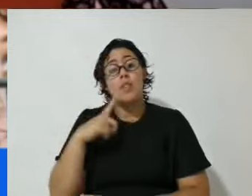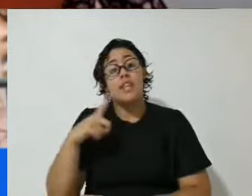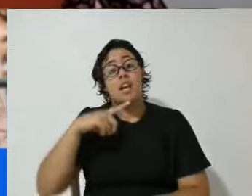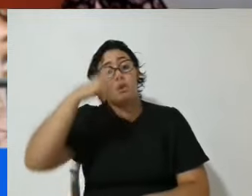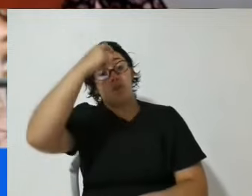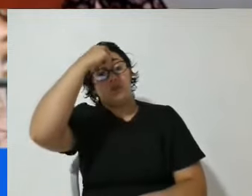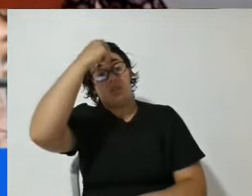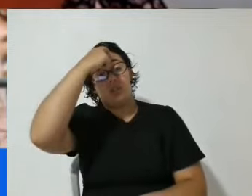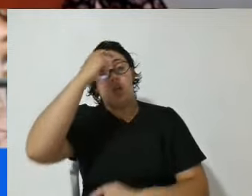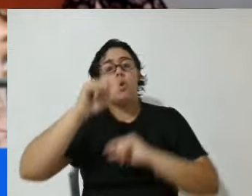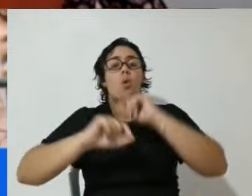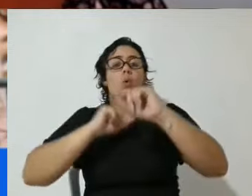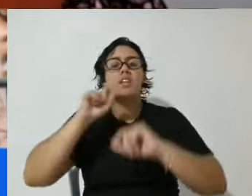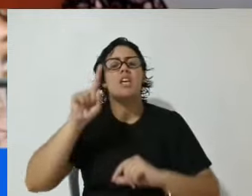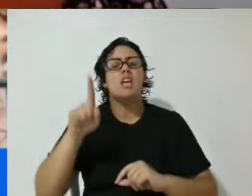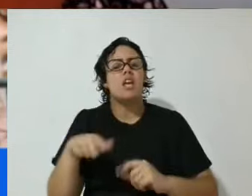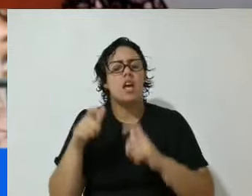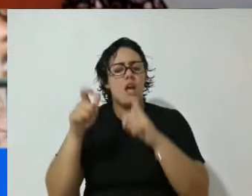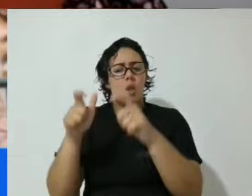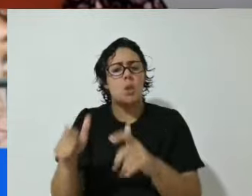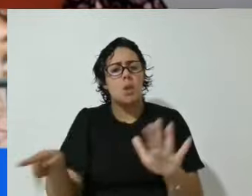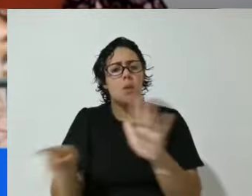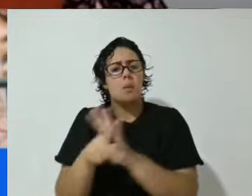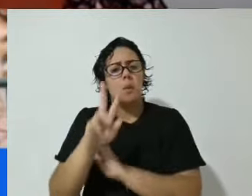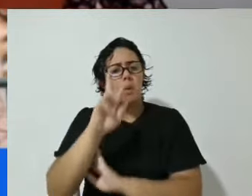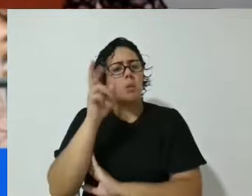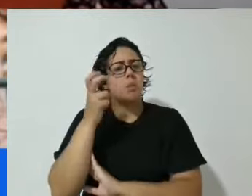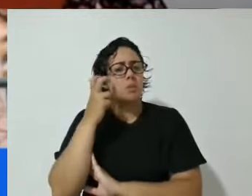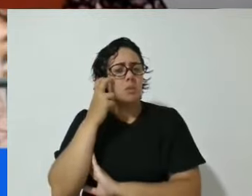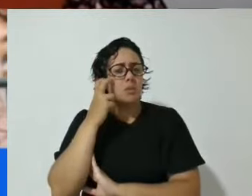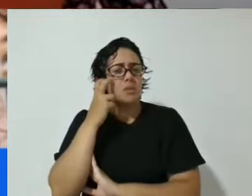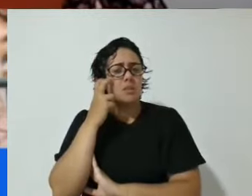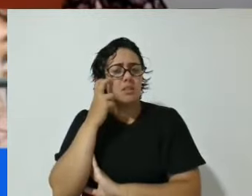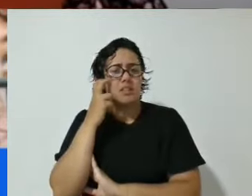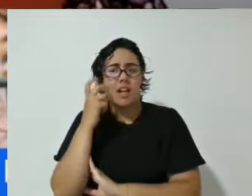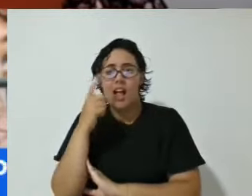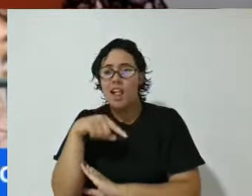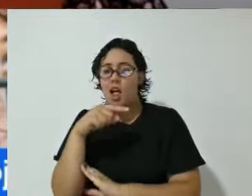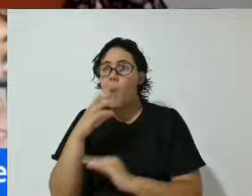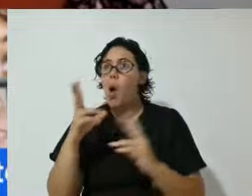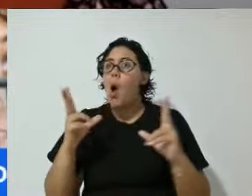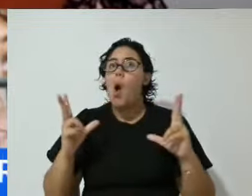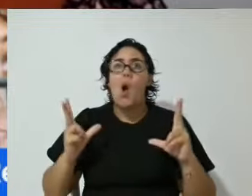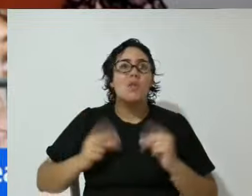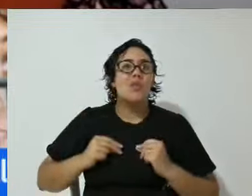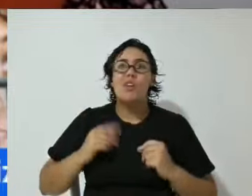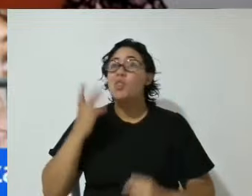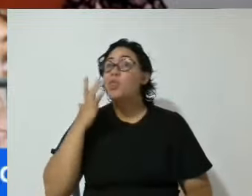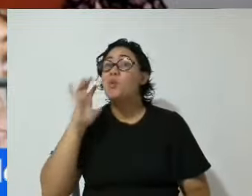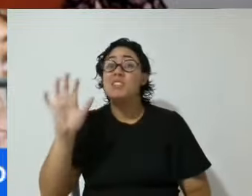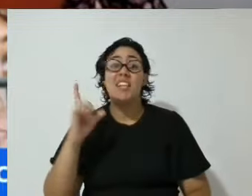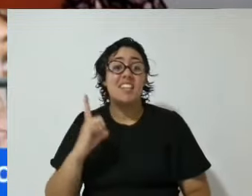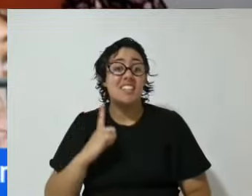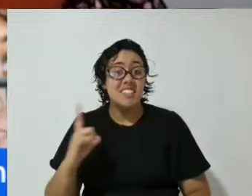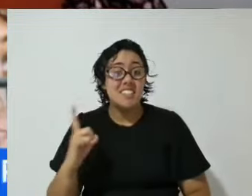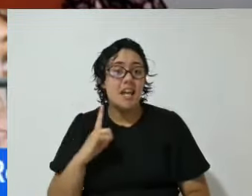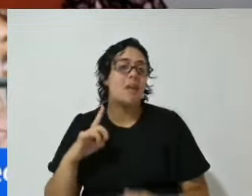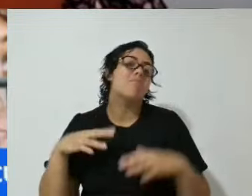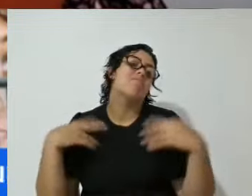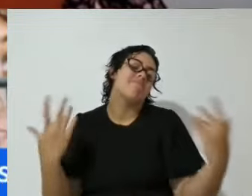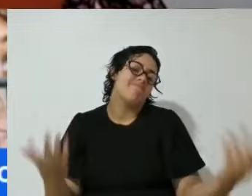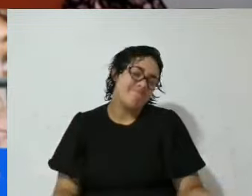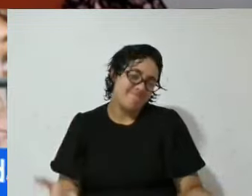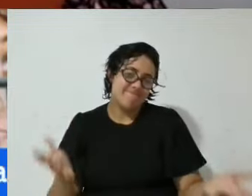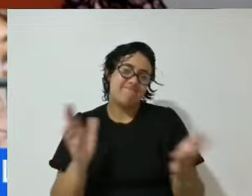era aquele equipamento público descentralizado de cultura, elas ficavam loucas. Gente, não sabia da existência. Mas, pois é,